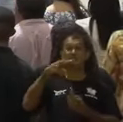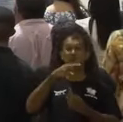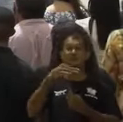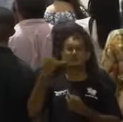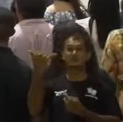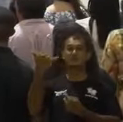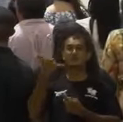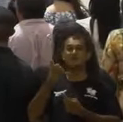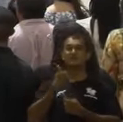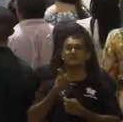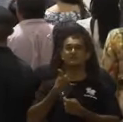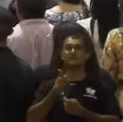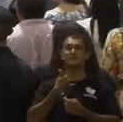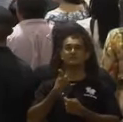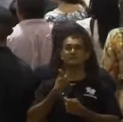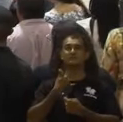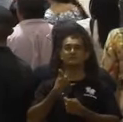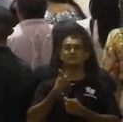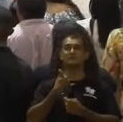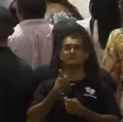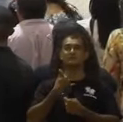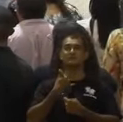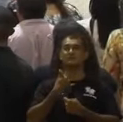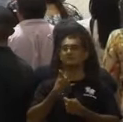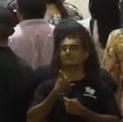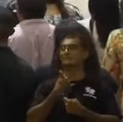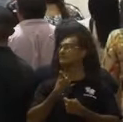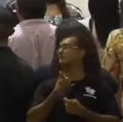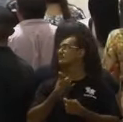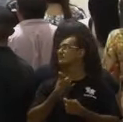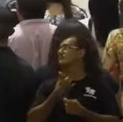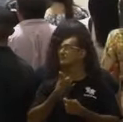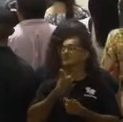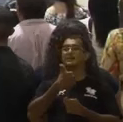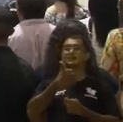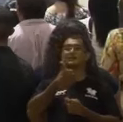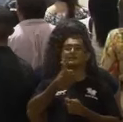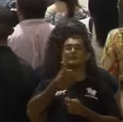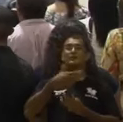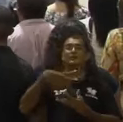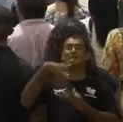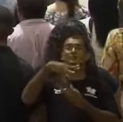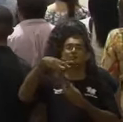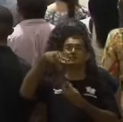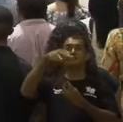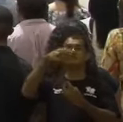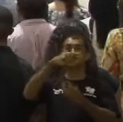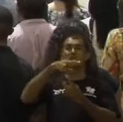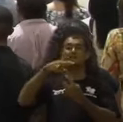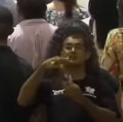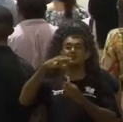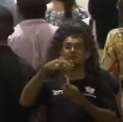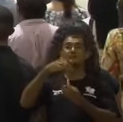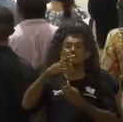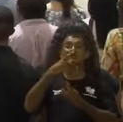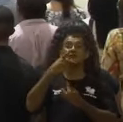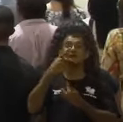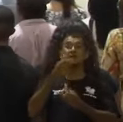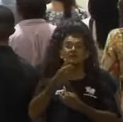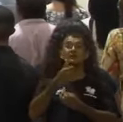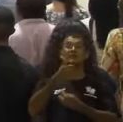comigo. Eu trouxe 10 pessoas aqui, que elas estão a um passo de um grande